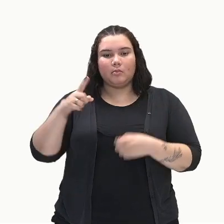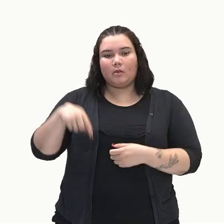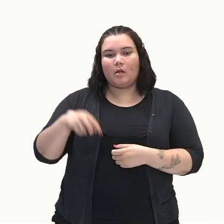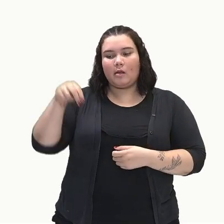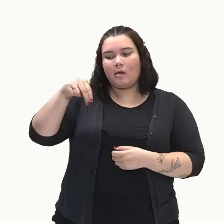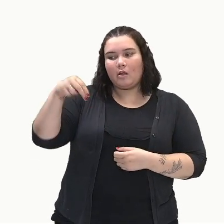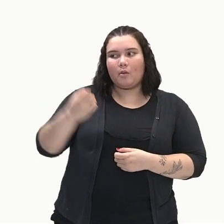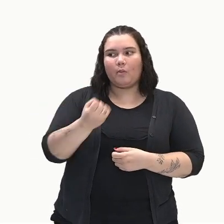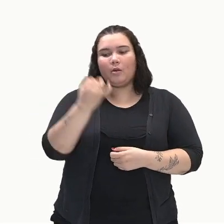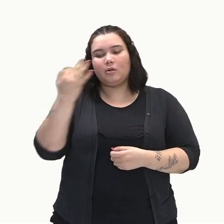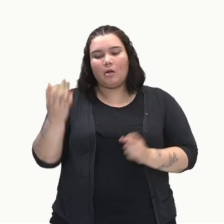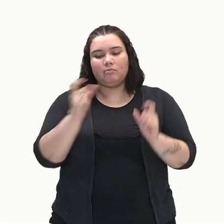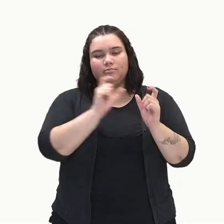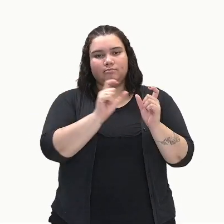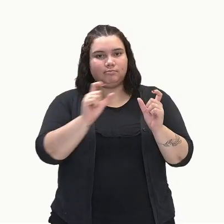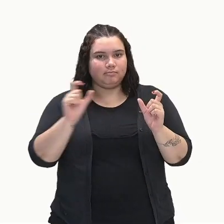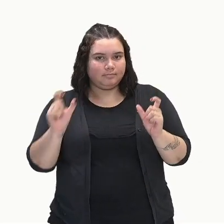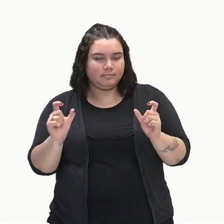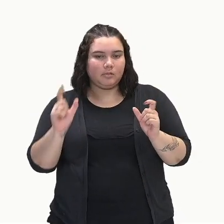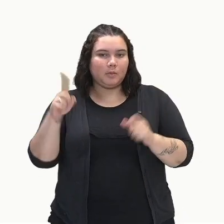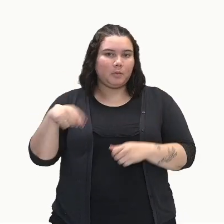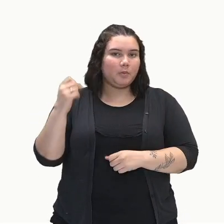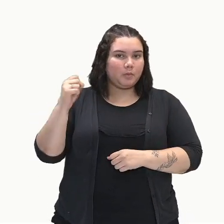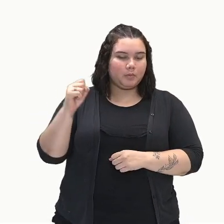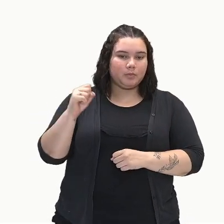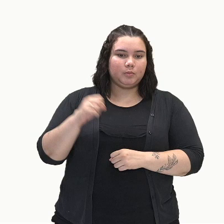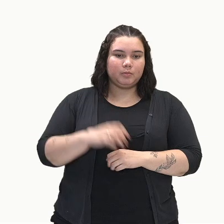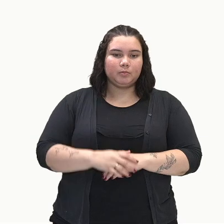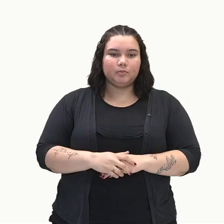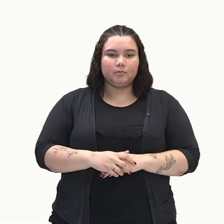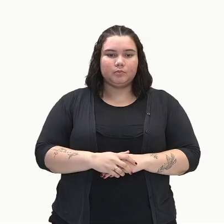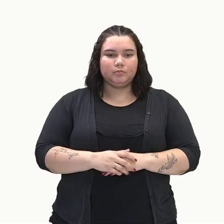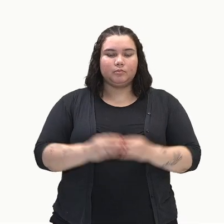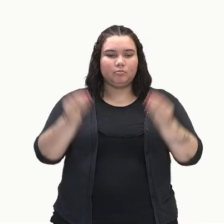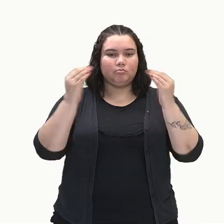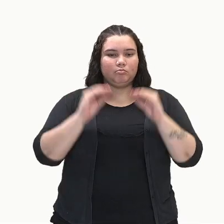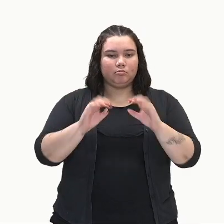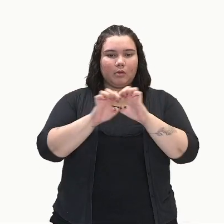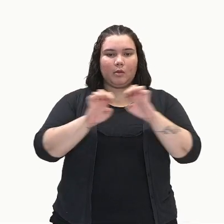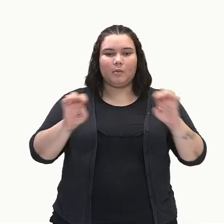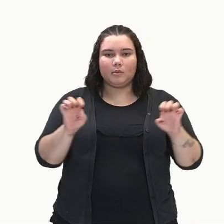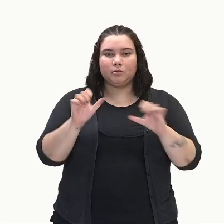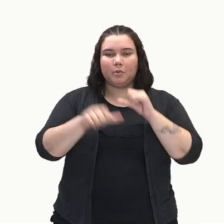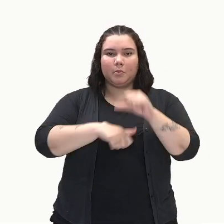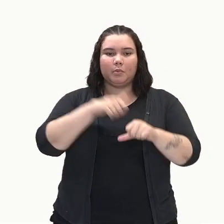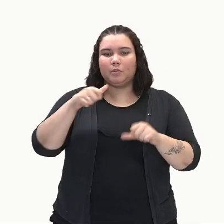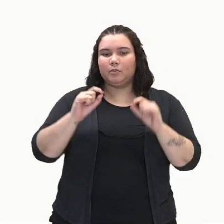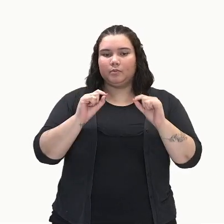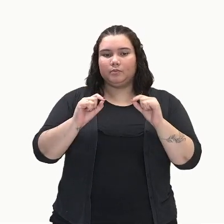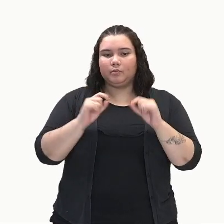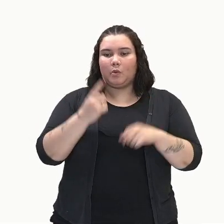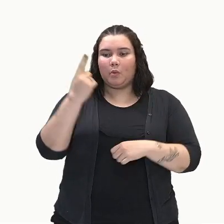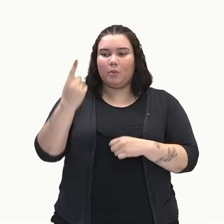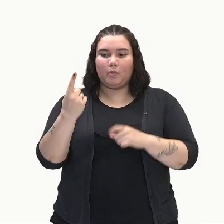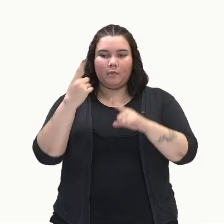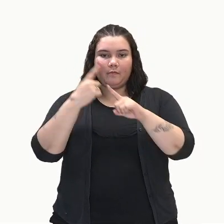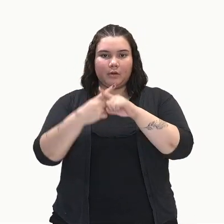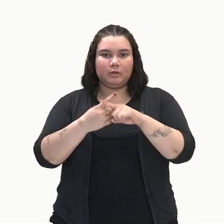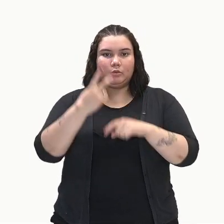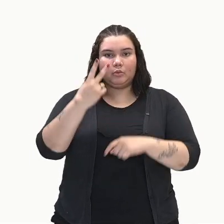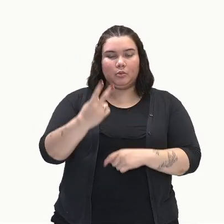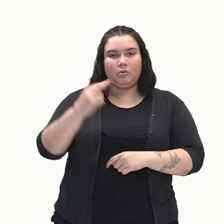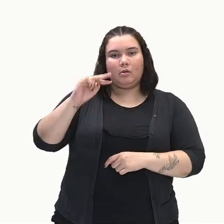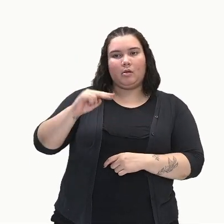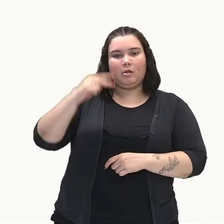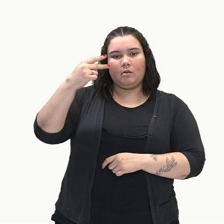de termos, portanto 8. 8 menos 1. Então, no final de tudo, eu tenho 1 vezes 2 elevado